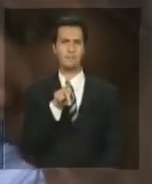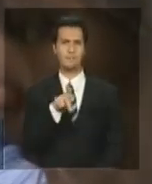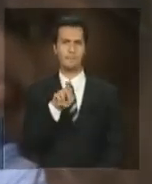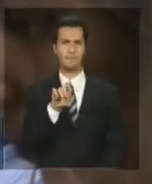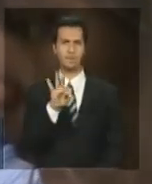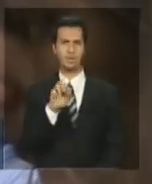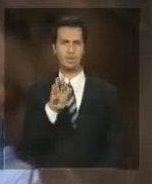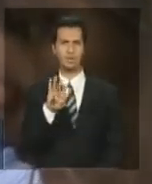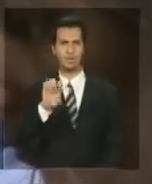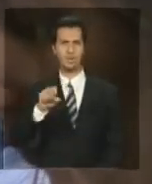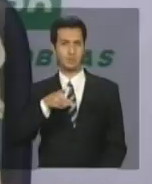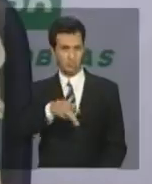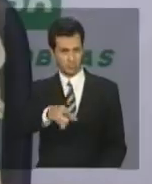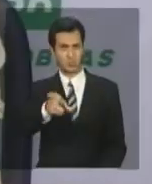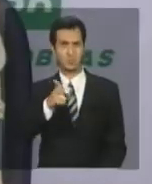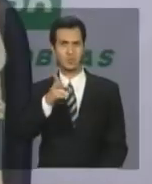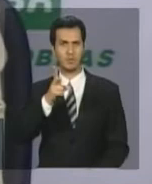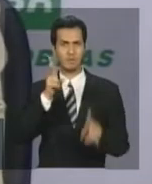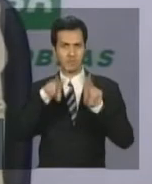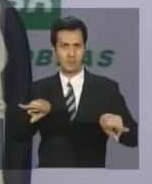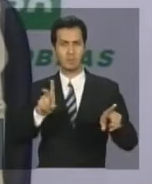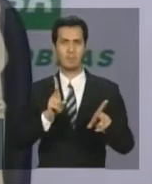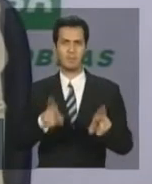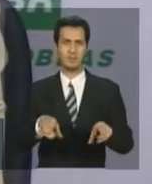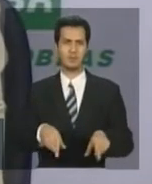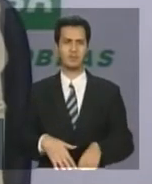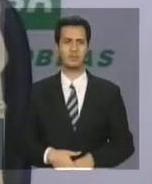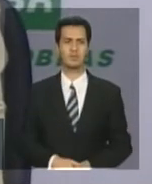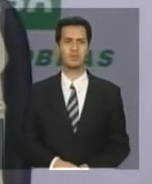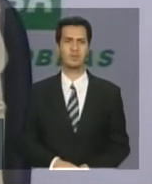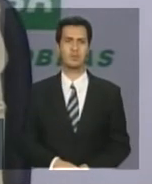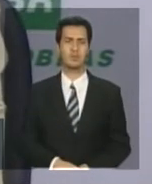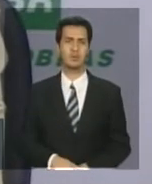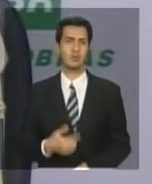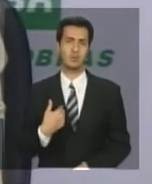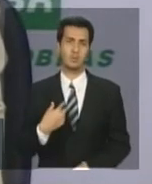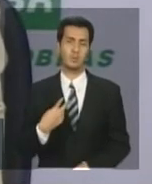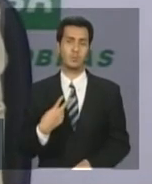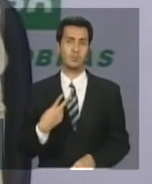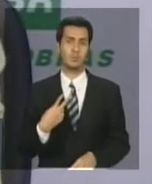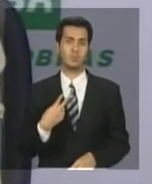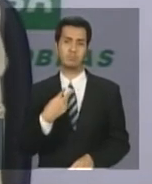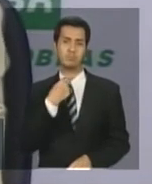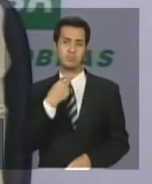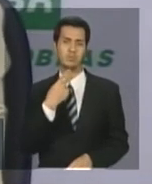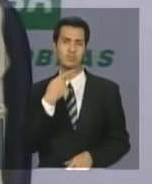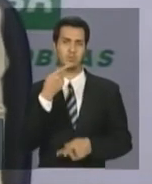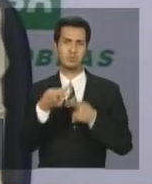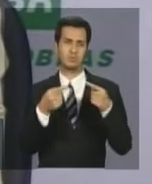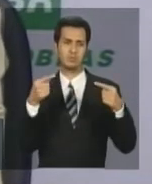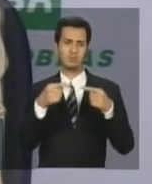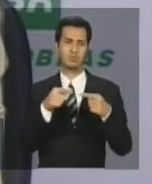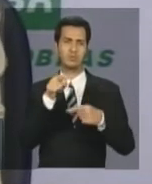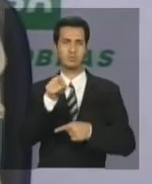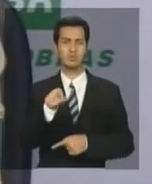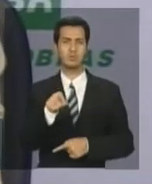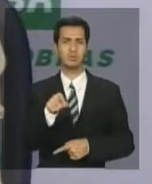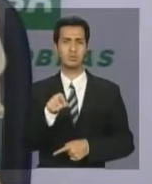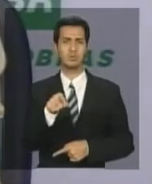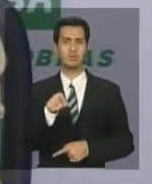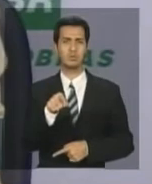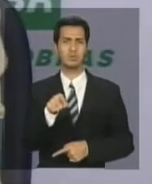com a mesma visão no EIP? Eu não posso confirmar a visão que você interpreta